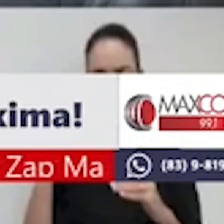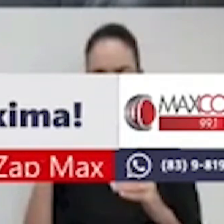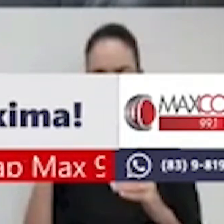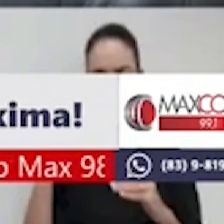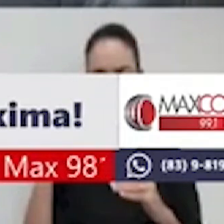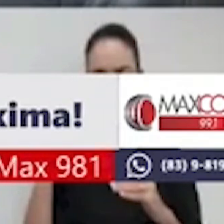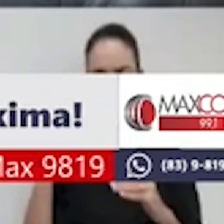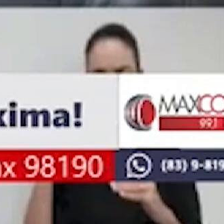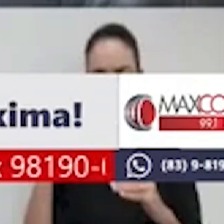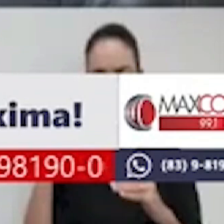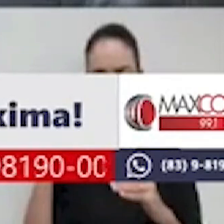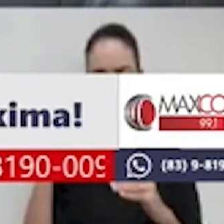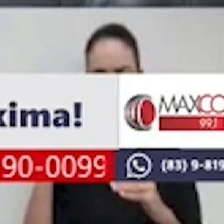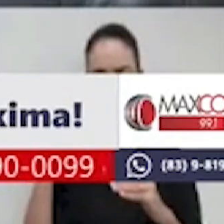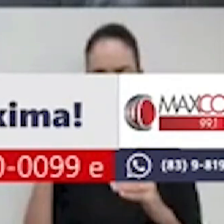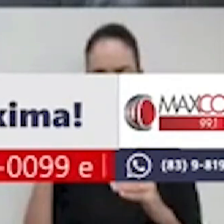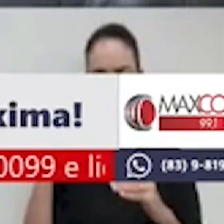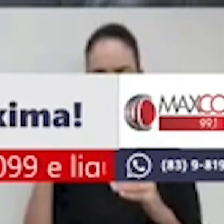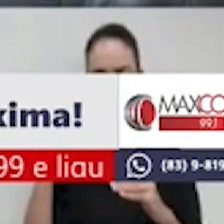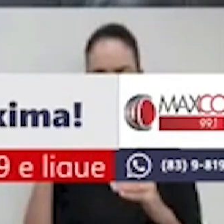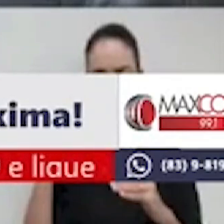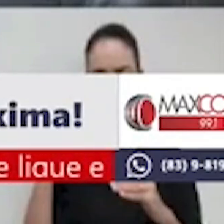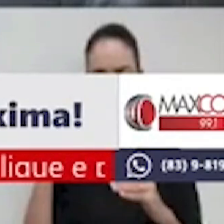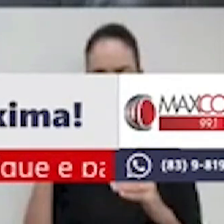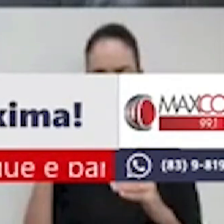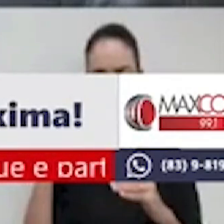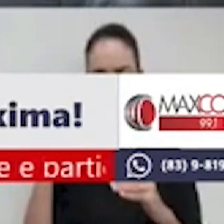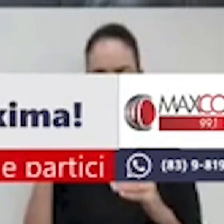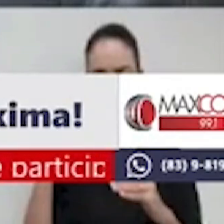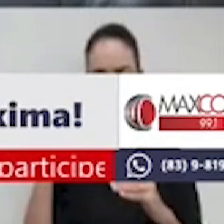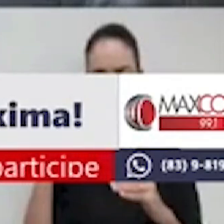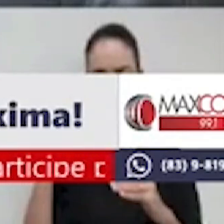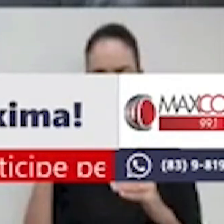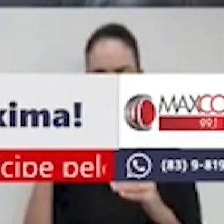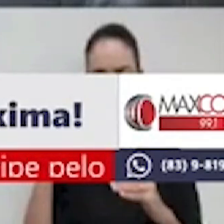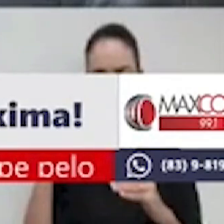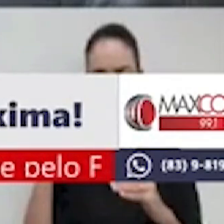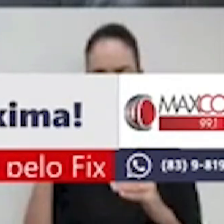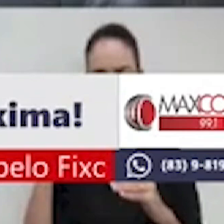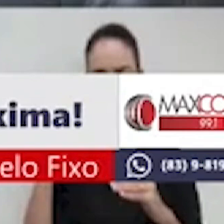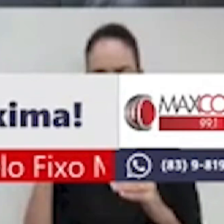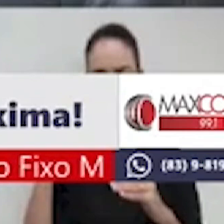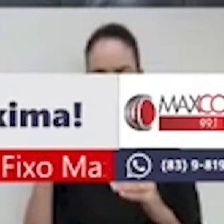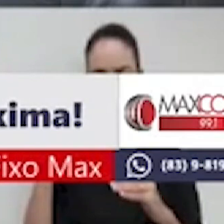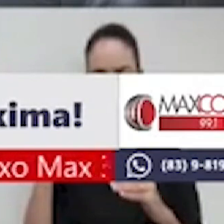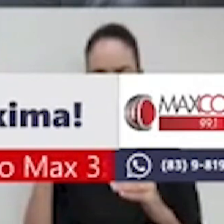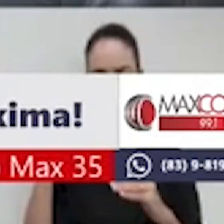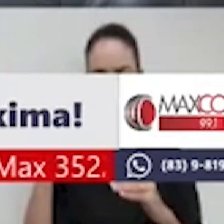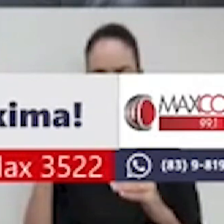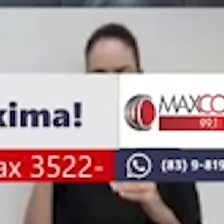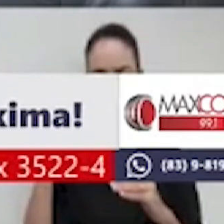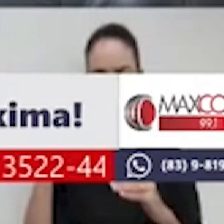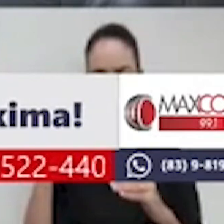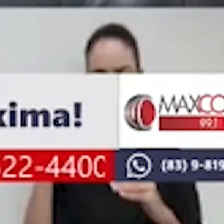na cara por ser velho e descobri uma lei para revestir de cesta básica e mandar seus